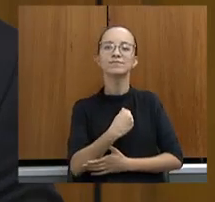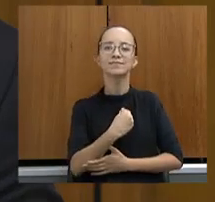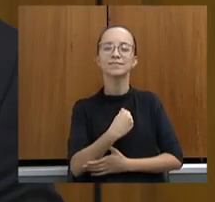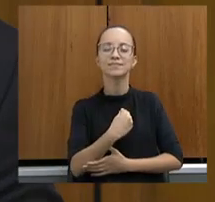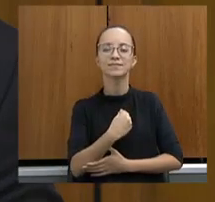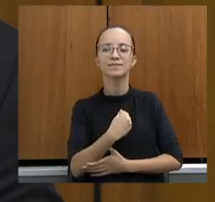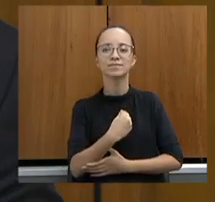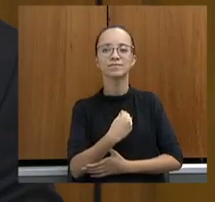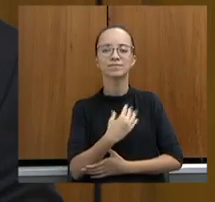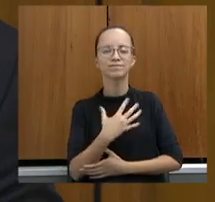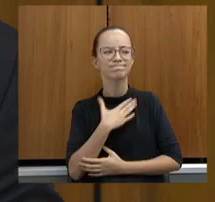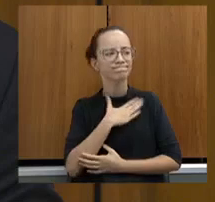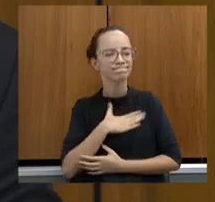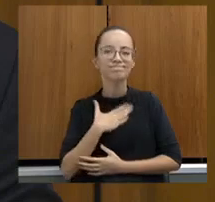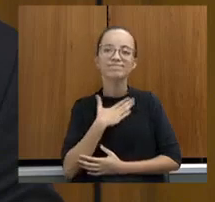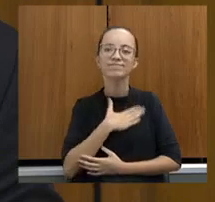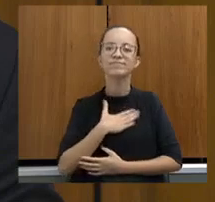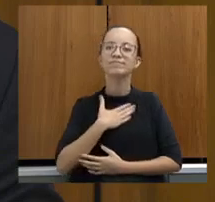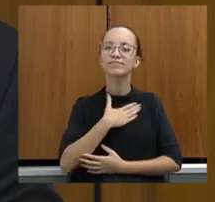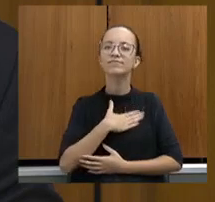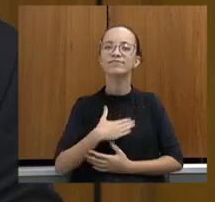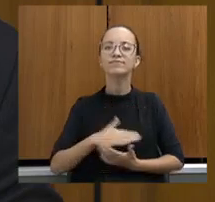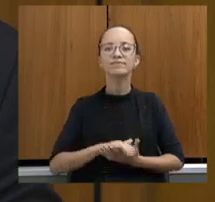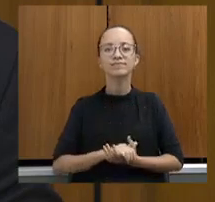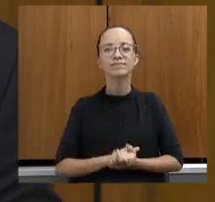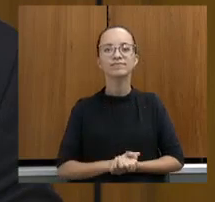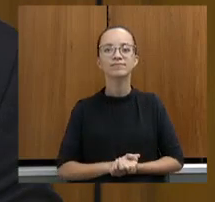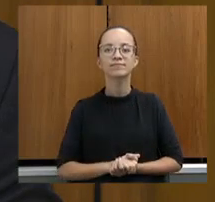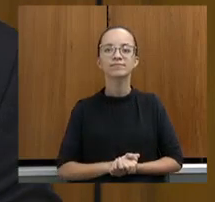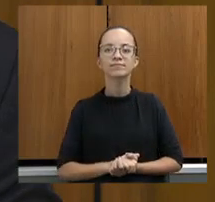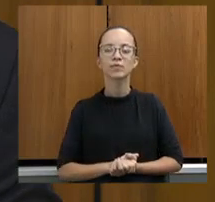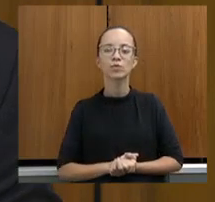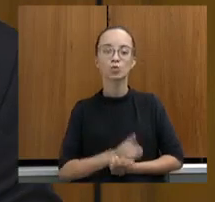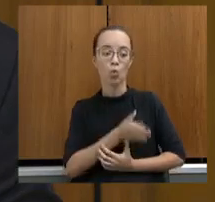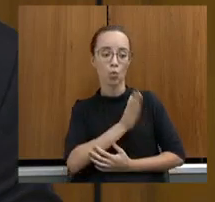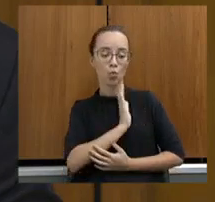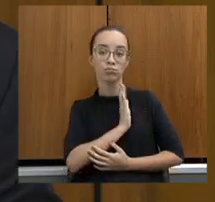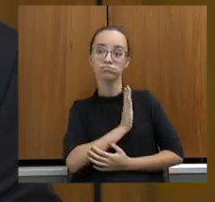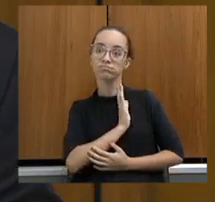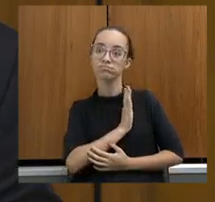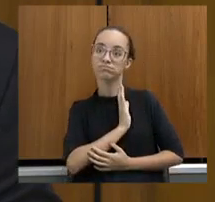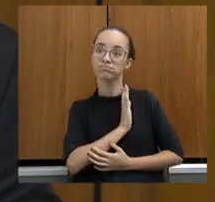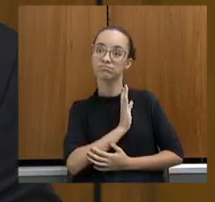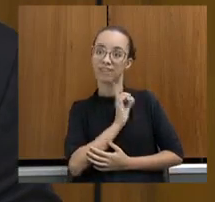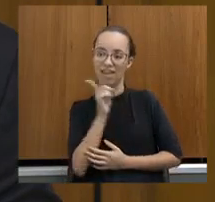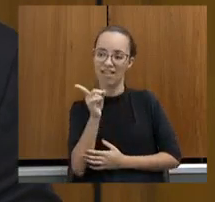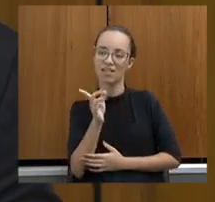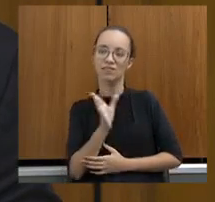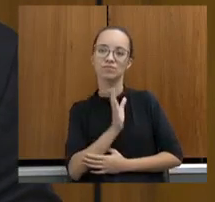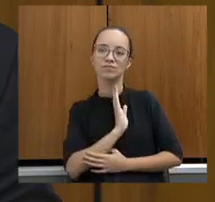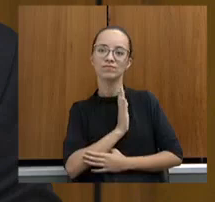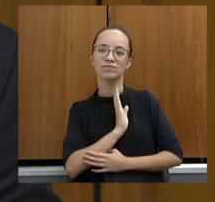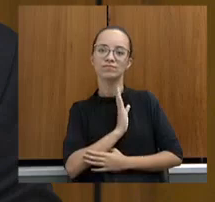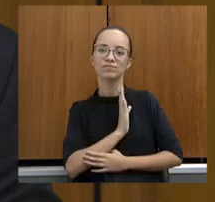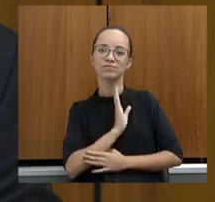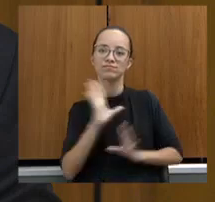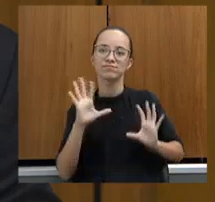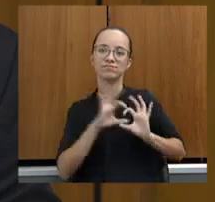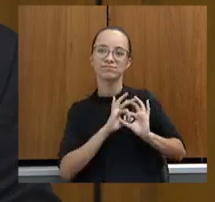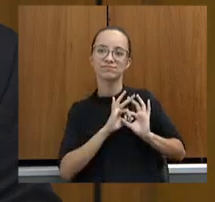tão tão querida que vou falar do coração né gente era do coração Luiza é do